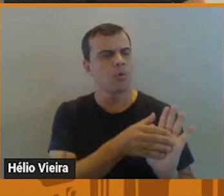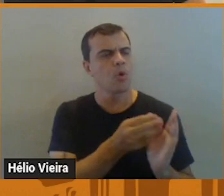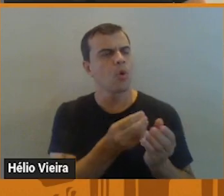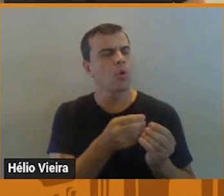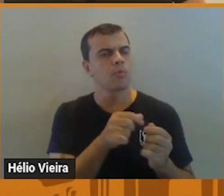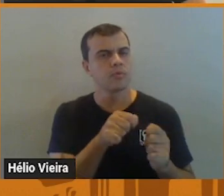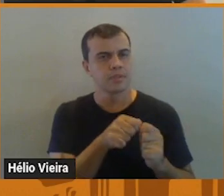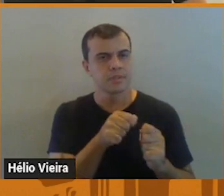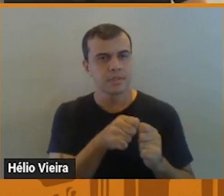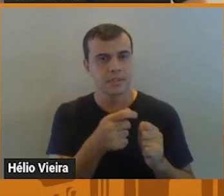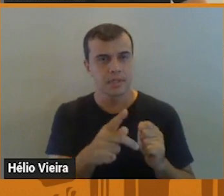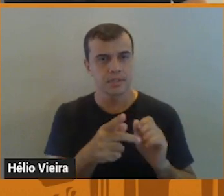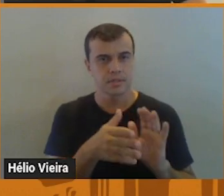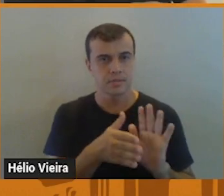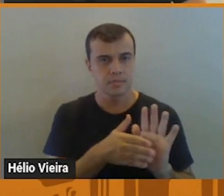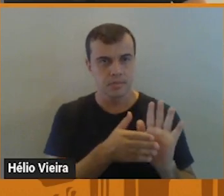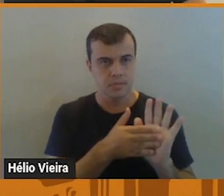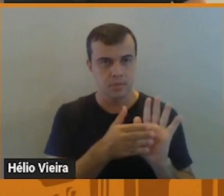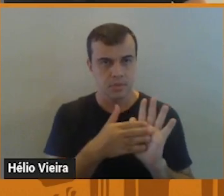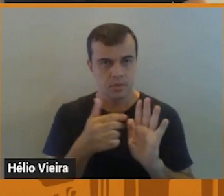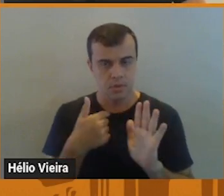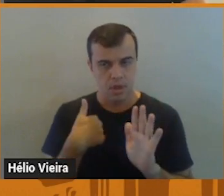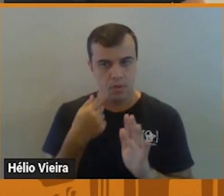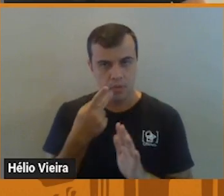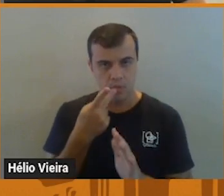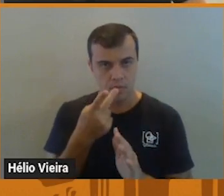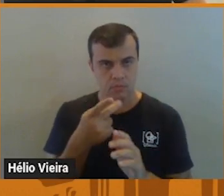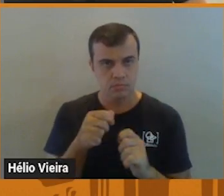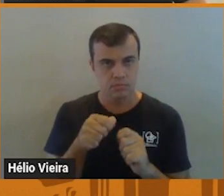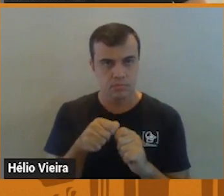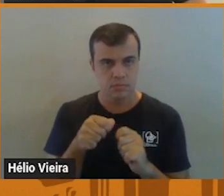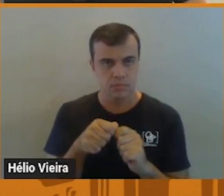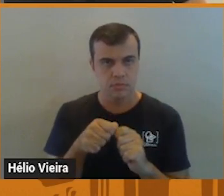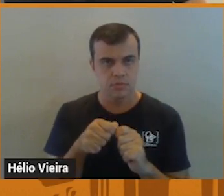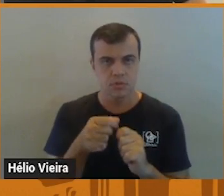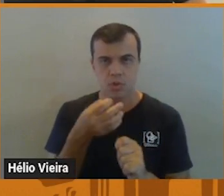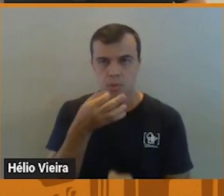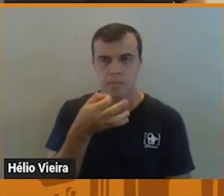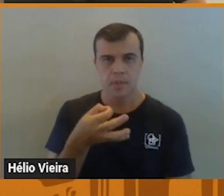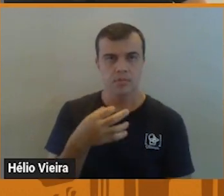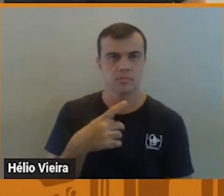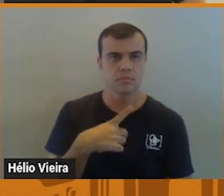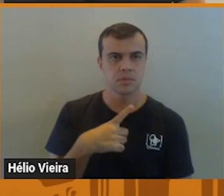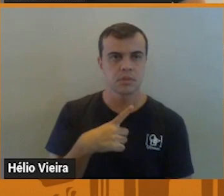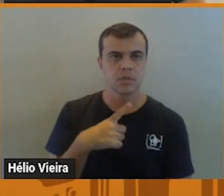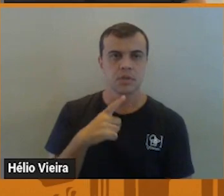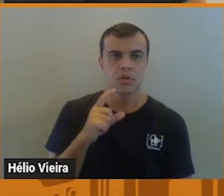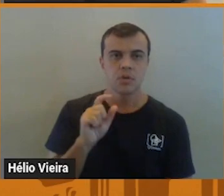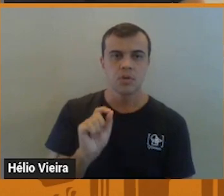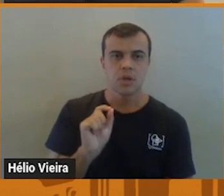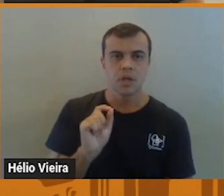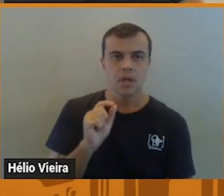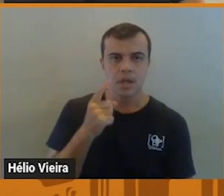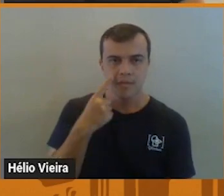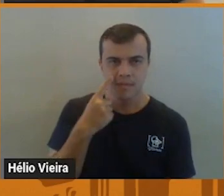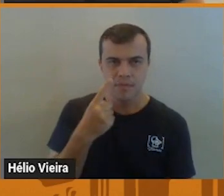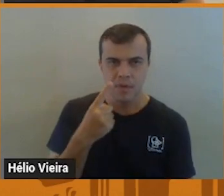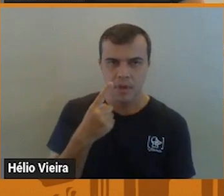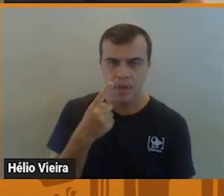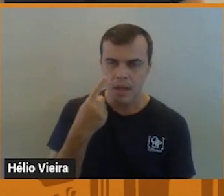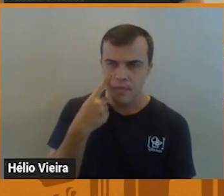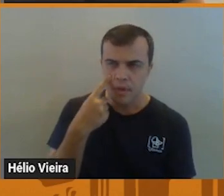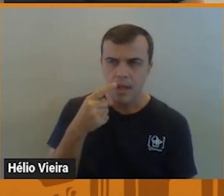ser essa exposição. Eu faço uma sugestão, o que vi de bobeira na